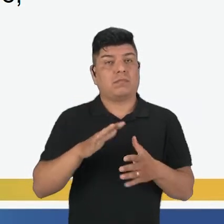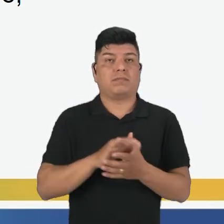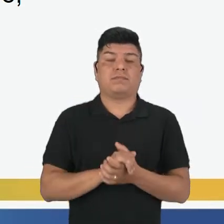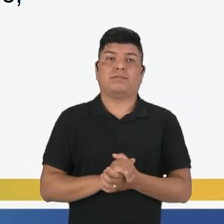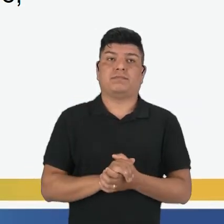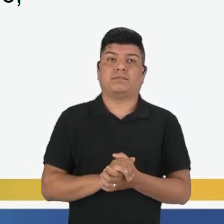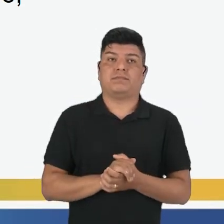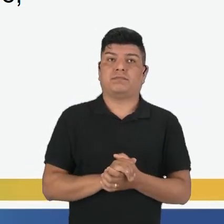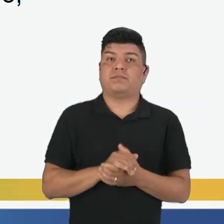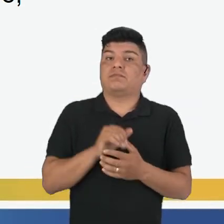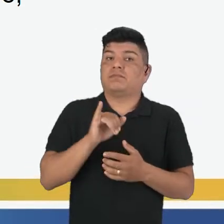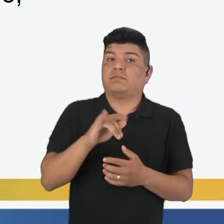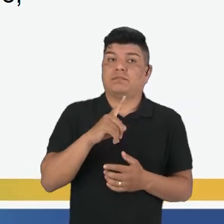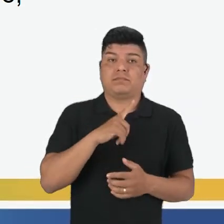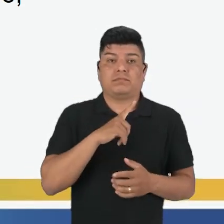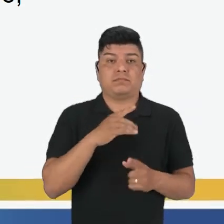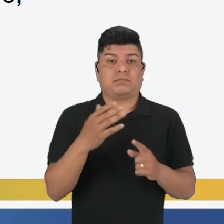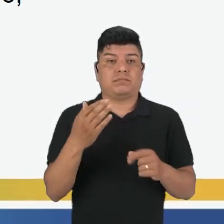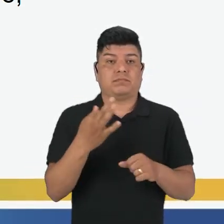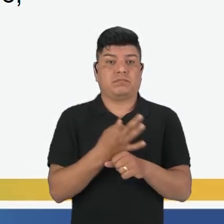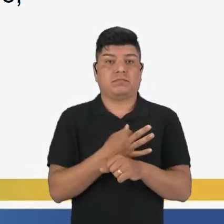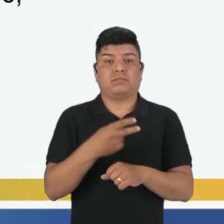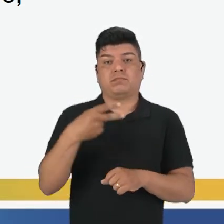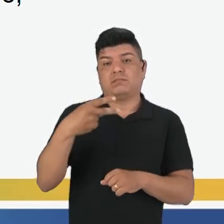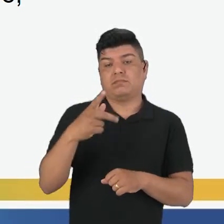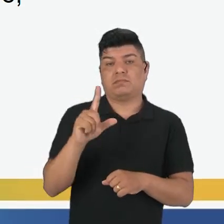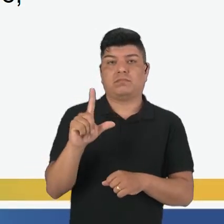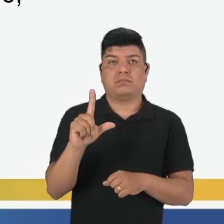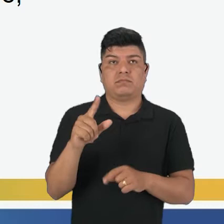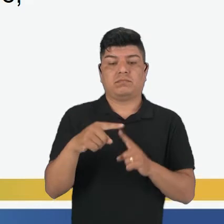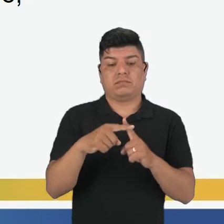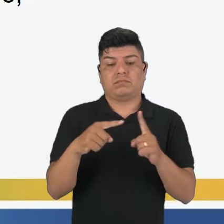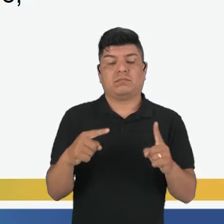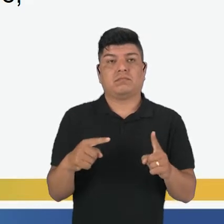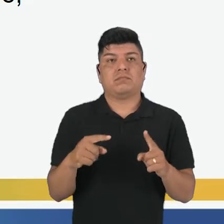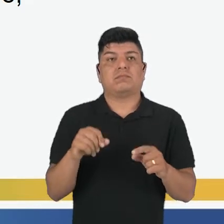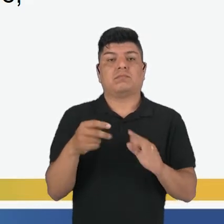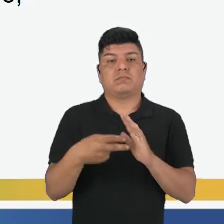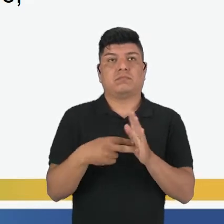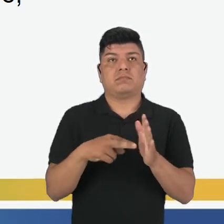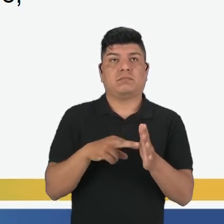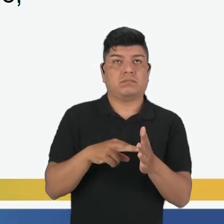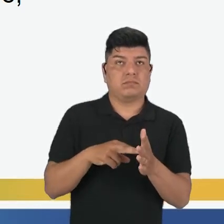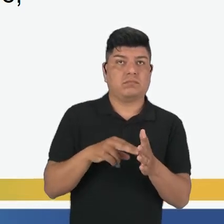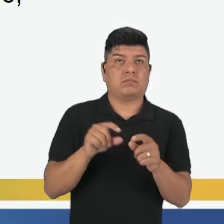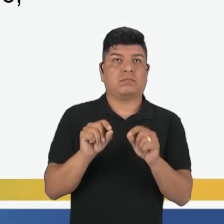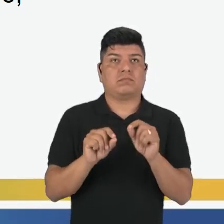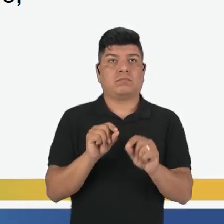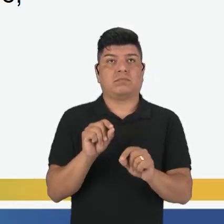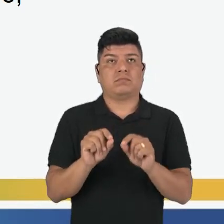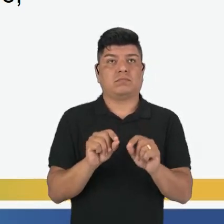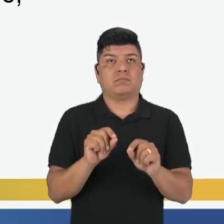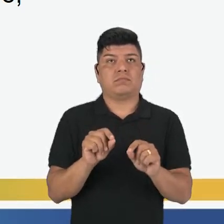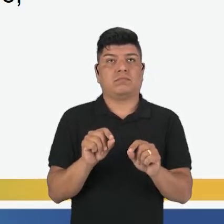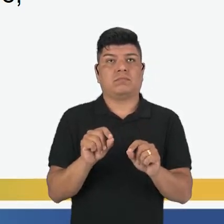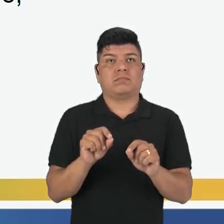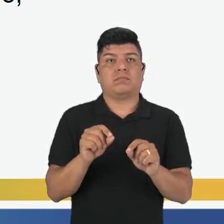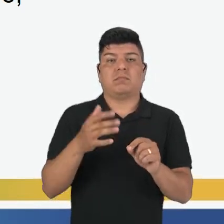Bem, se eu tenho a capacidade para 2 litros e ela está na metade, significa que ela